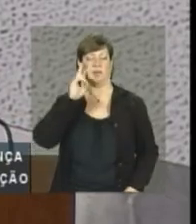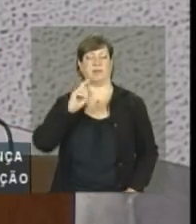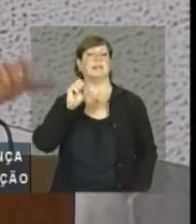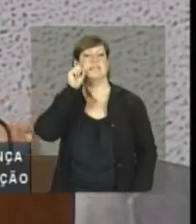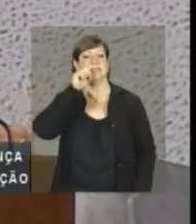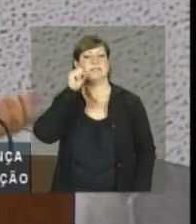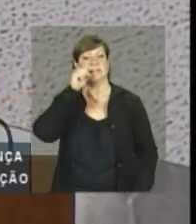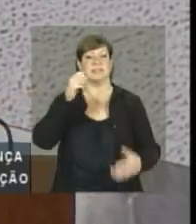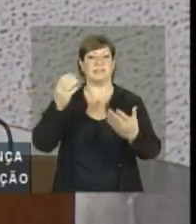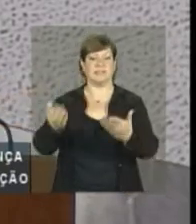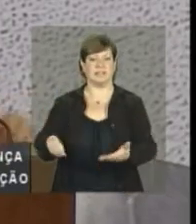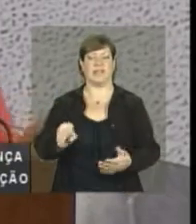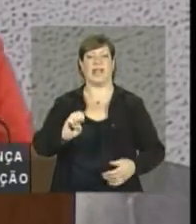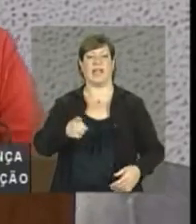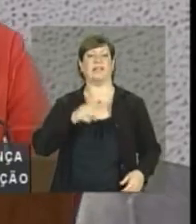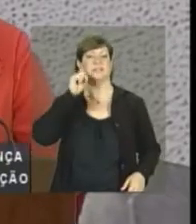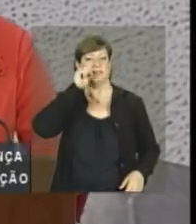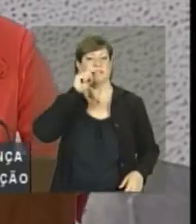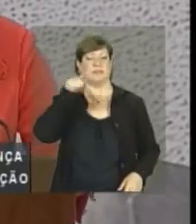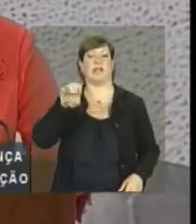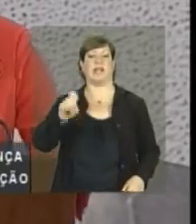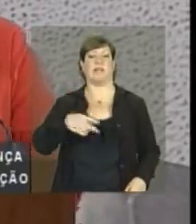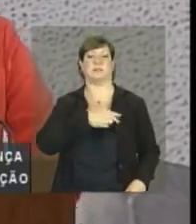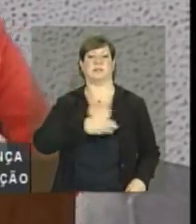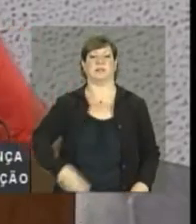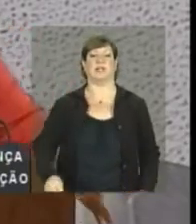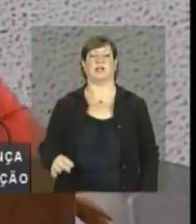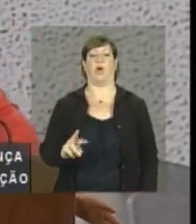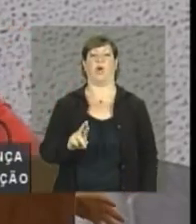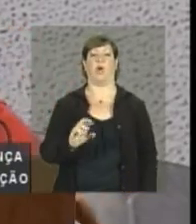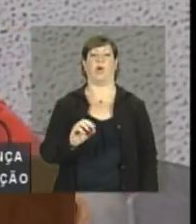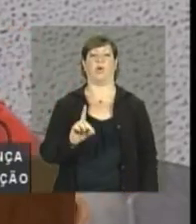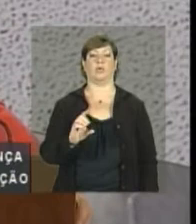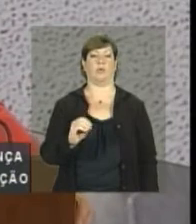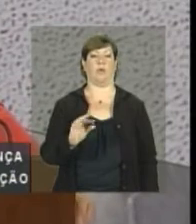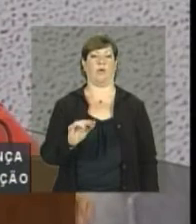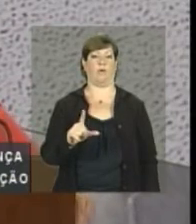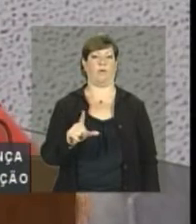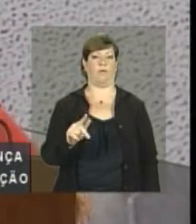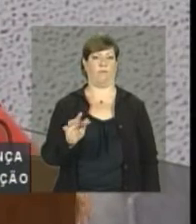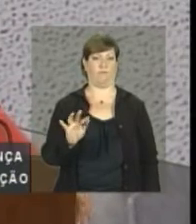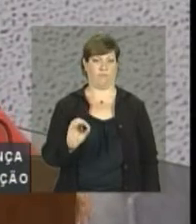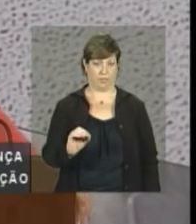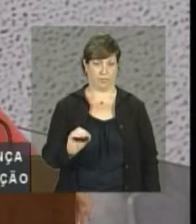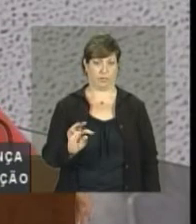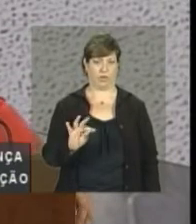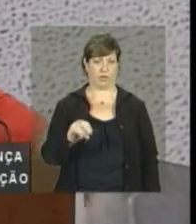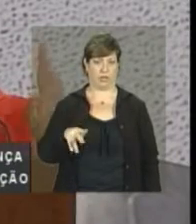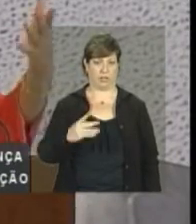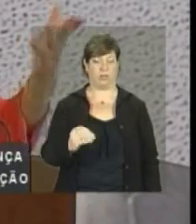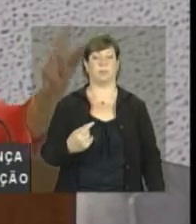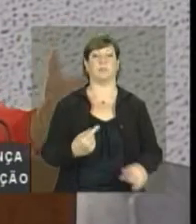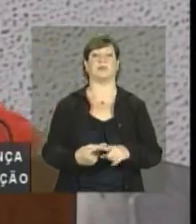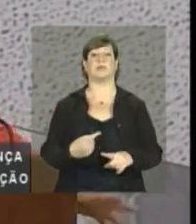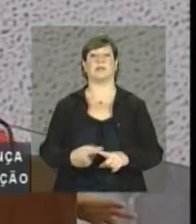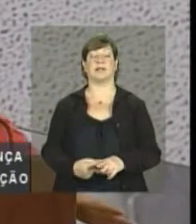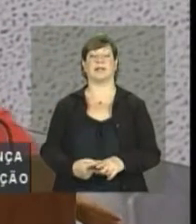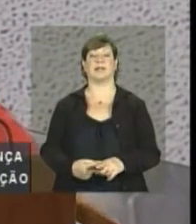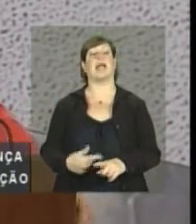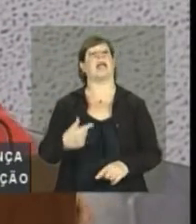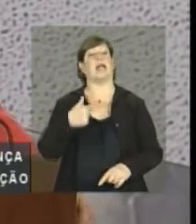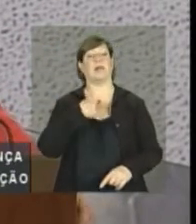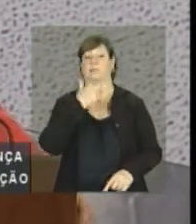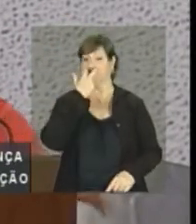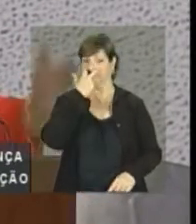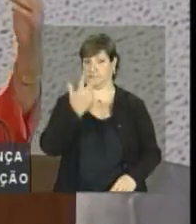senador, ex-senador e ex-ministro Rodolfo Torinho, porque eu sou